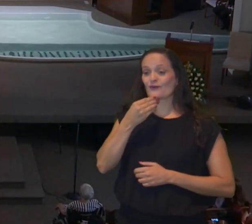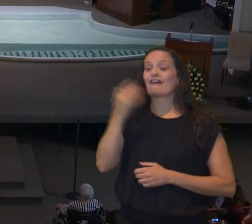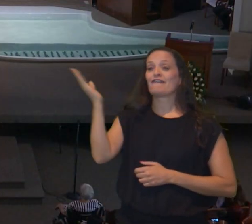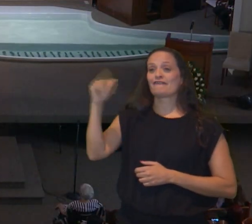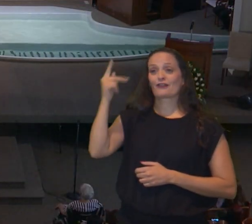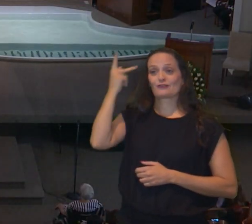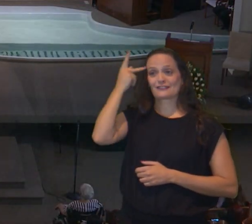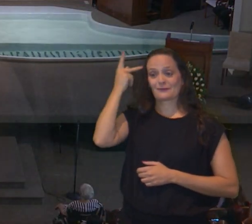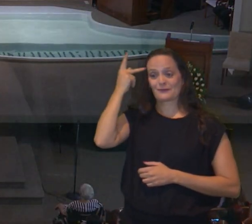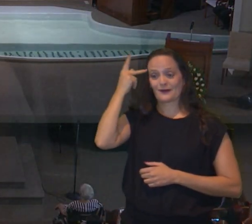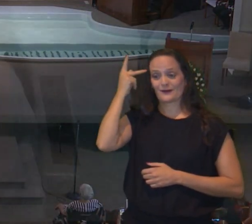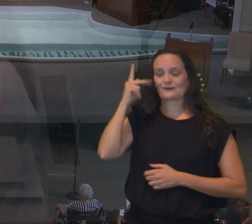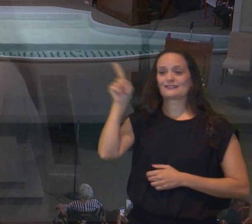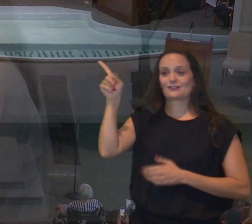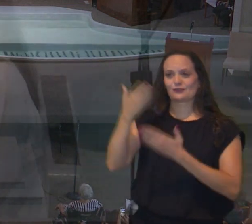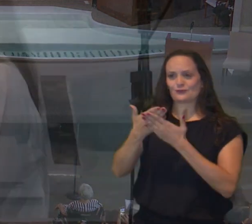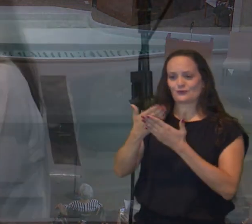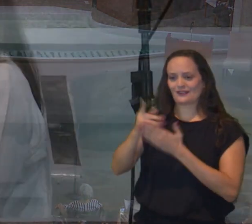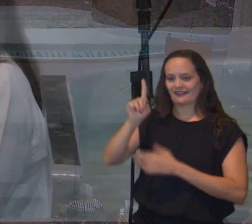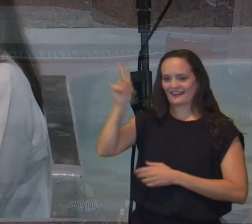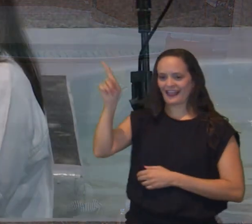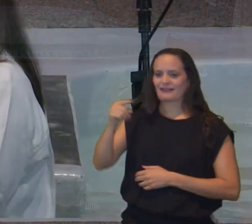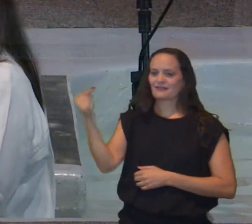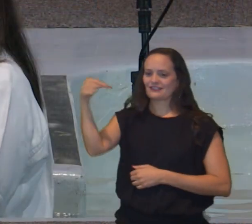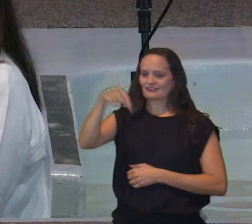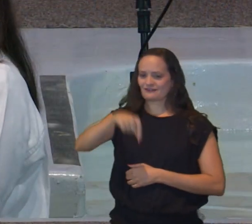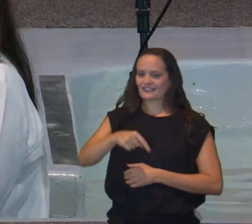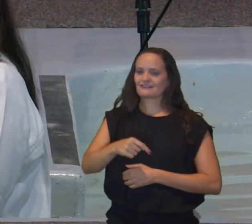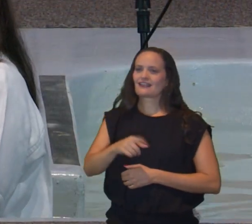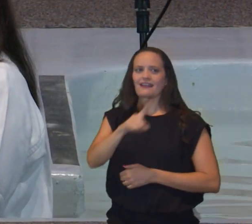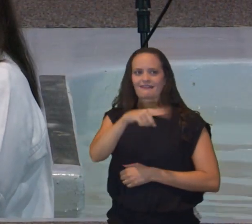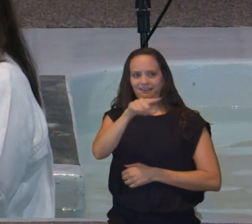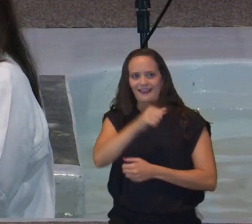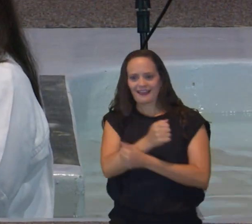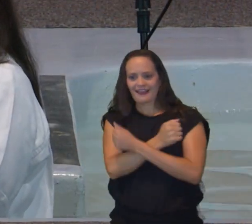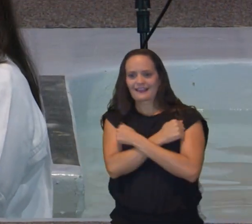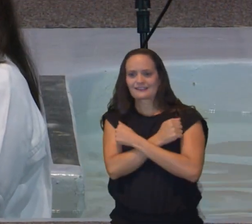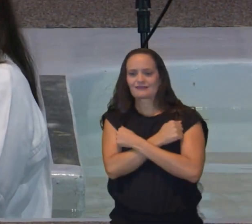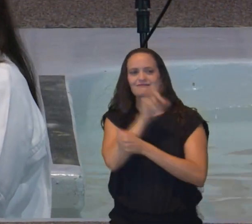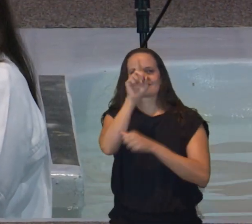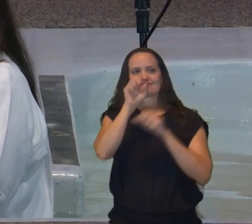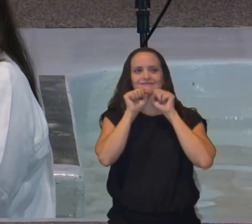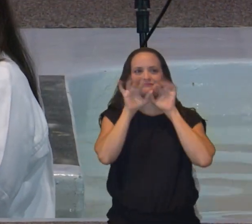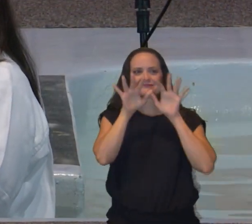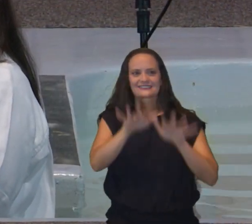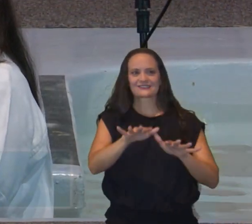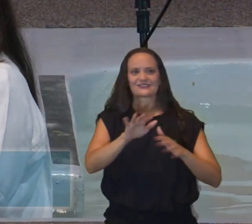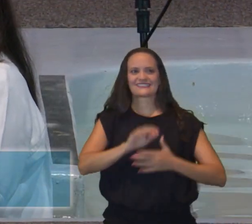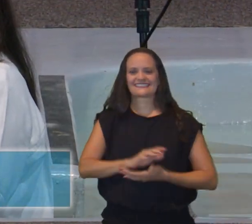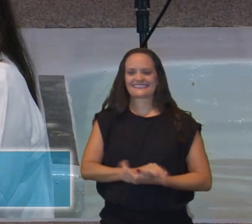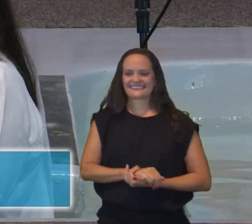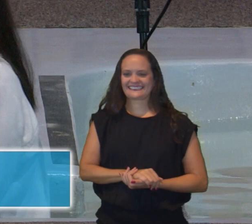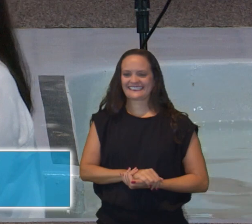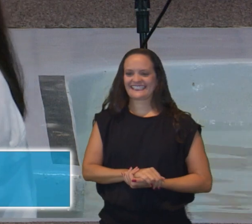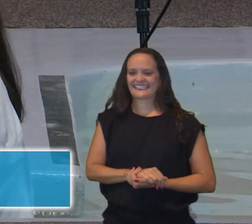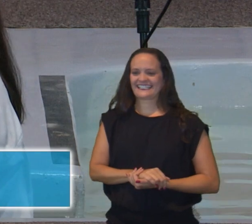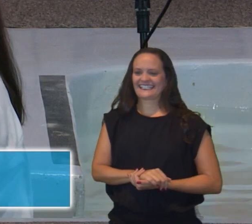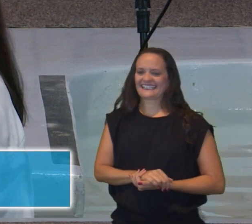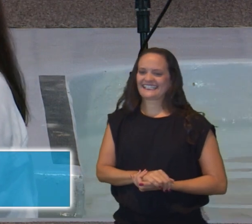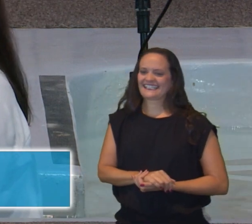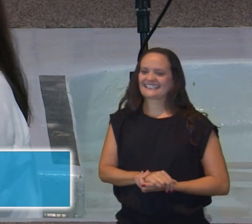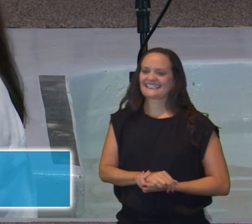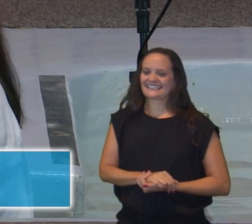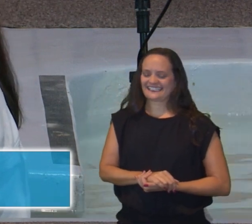Se o tio Salodi está assistindo esse culto, tio Salodi, o nosso abraço, que Deus o abençoe. Os familiares também